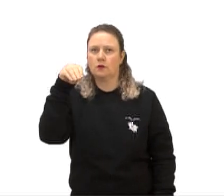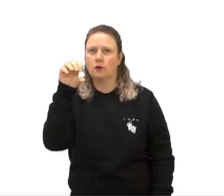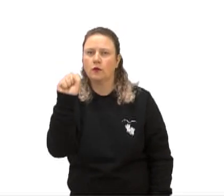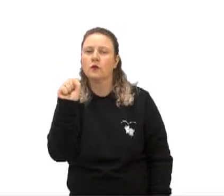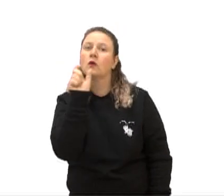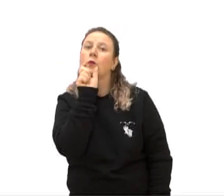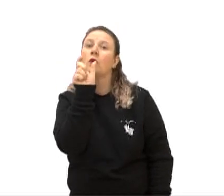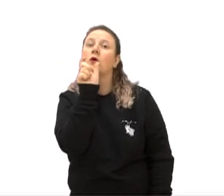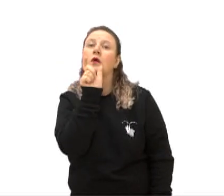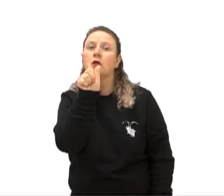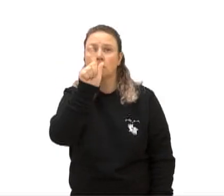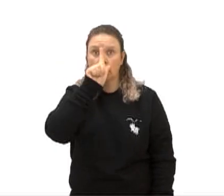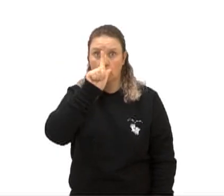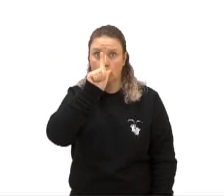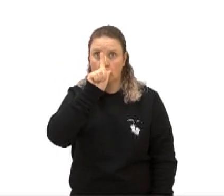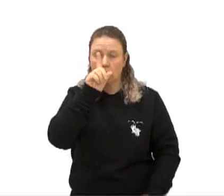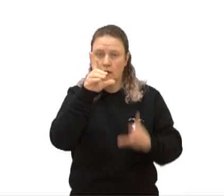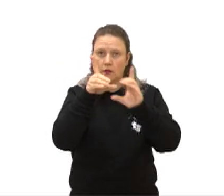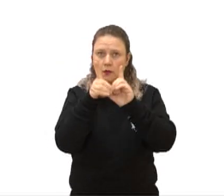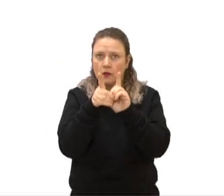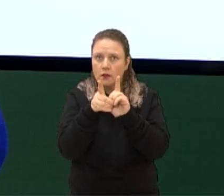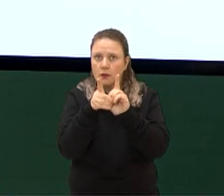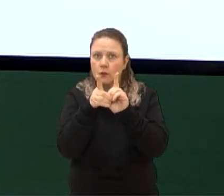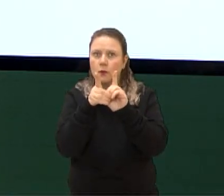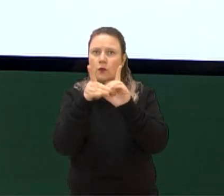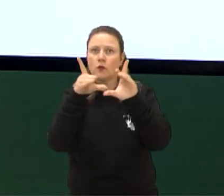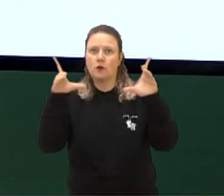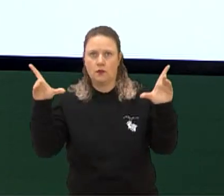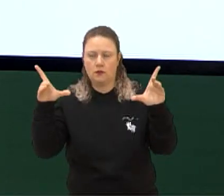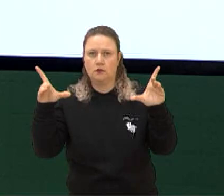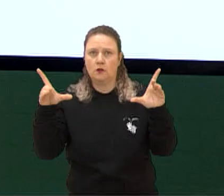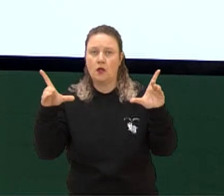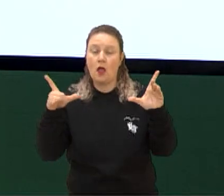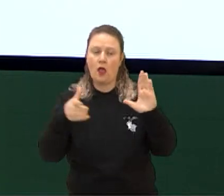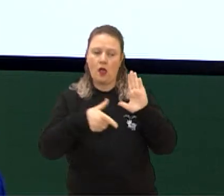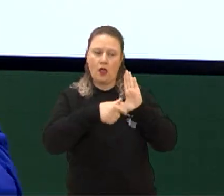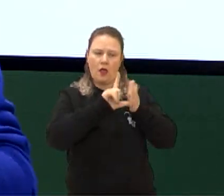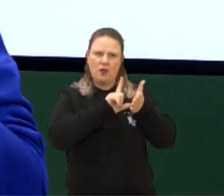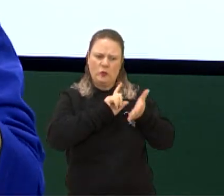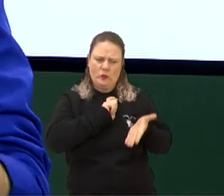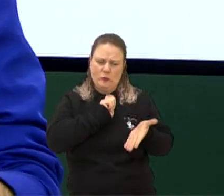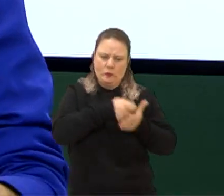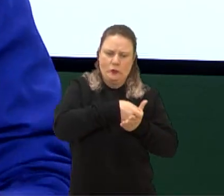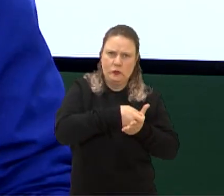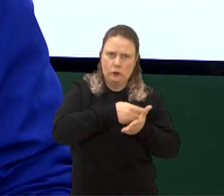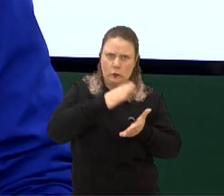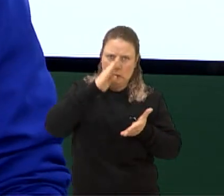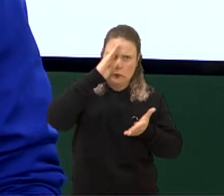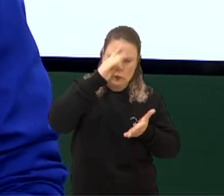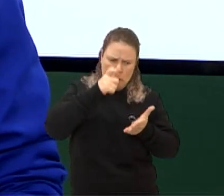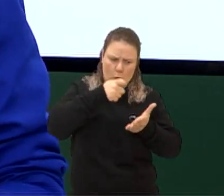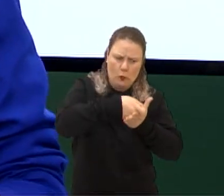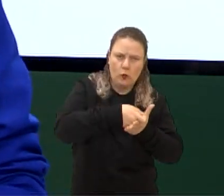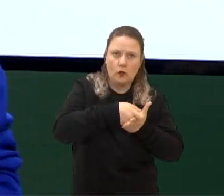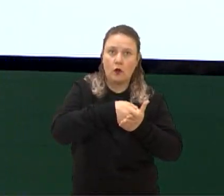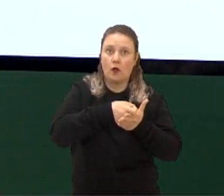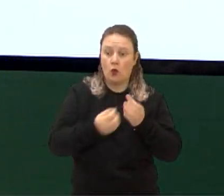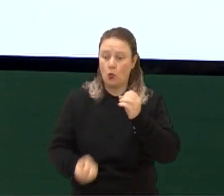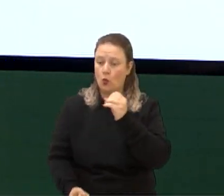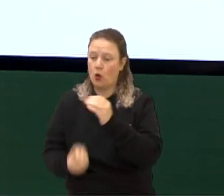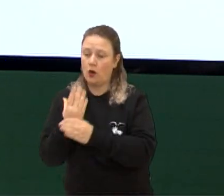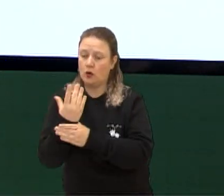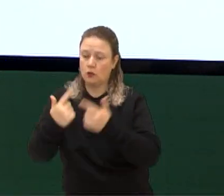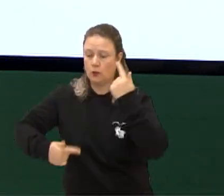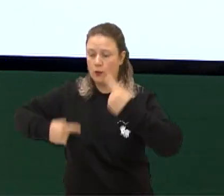grega aí, democratia. Então, saindo de uma tirania, a partir de uma nova organização política e